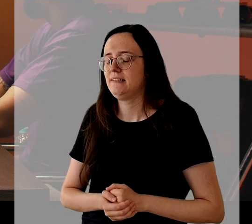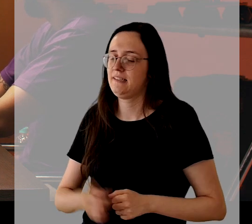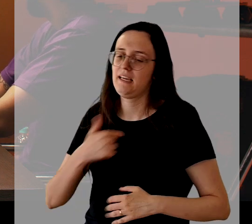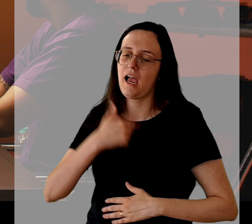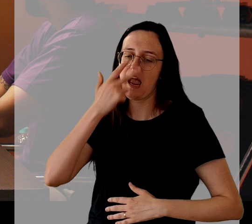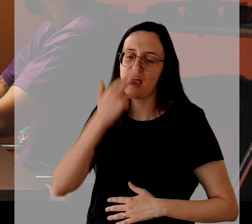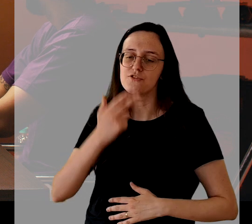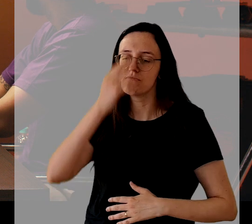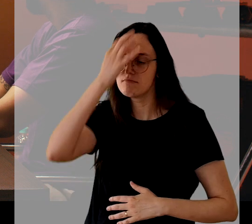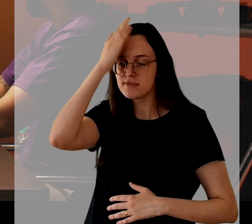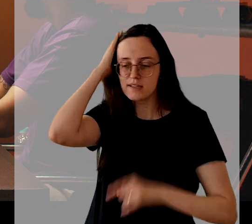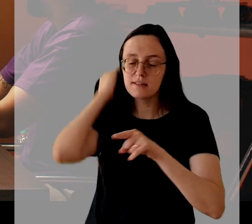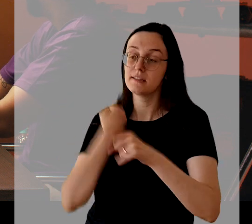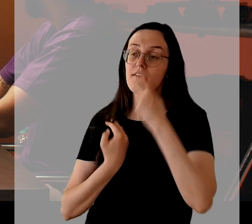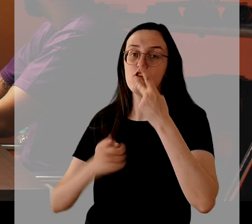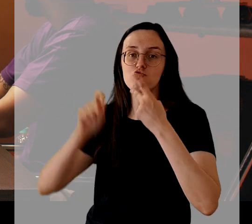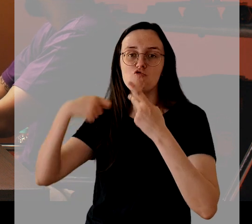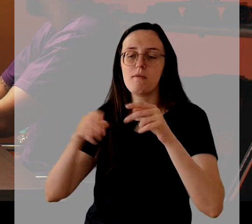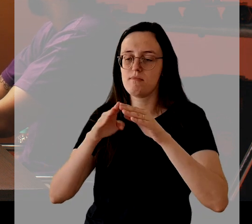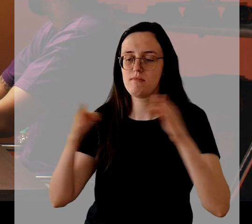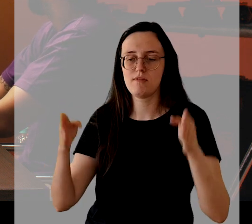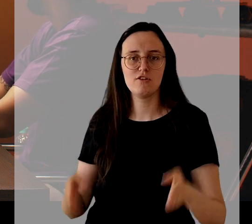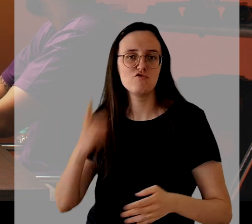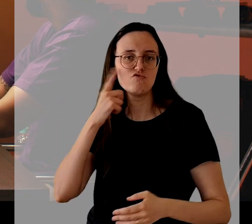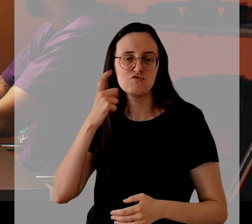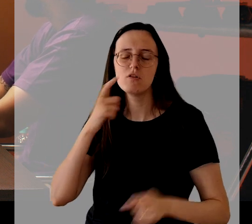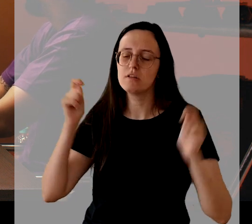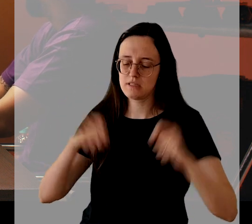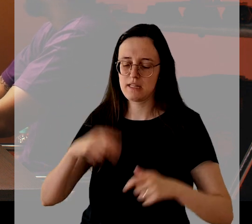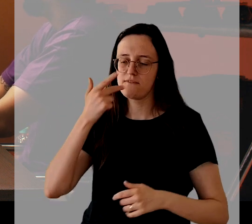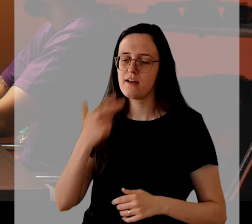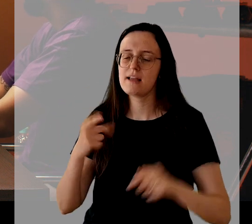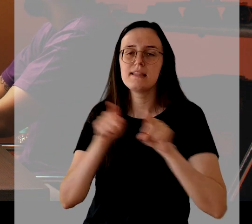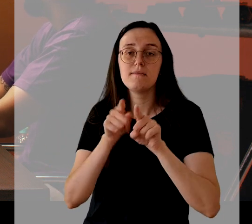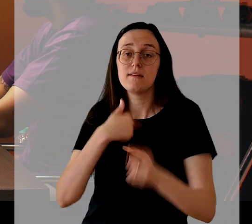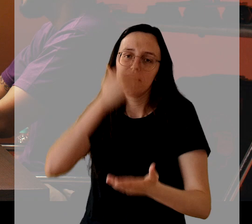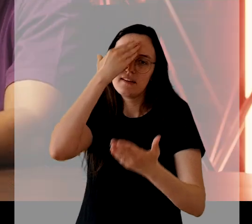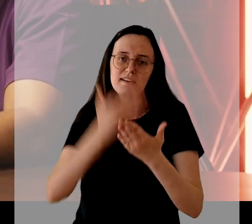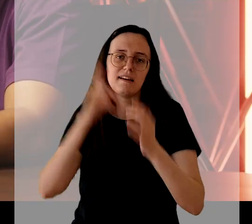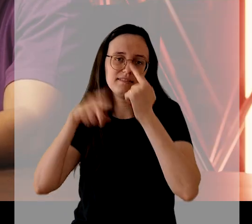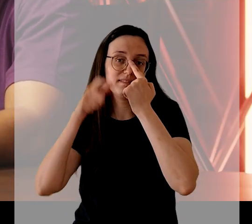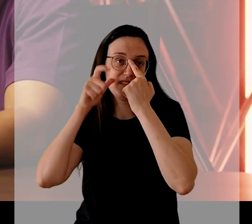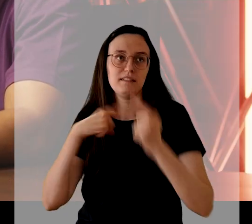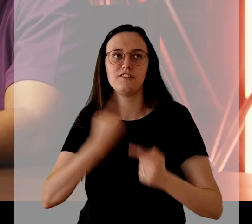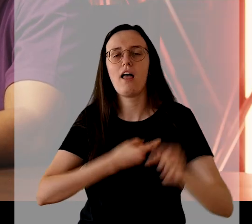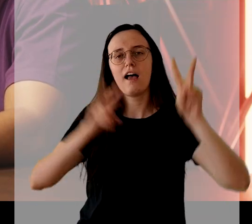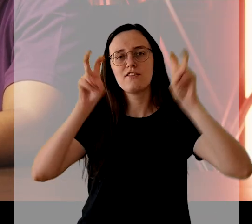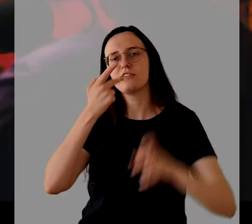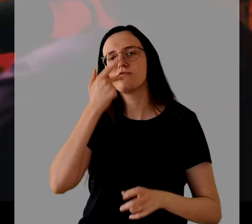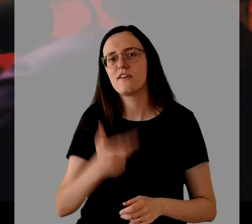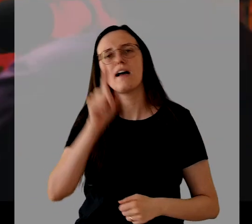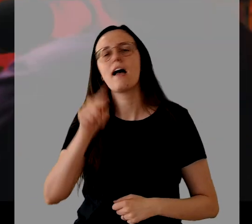que eu acho que, ao falar de carrinho de som também, já dá para falar muito. Acho que seria interessante a gente entrar